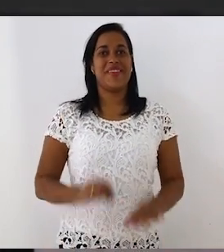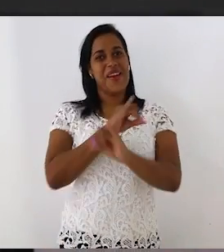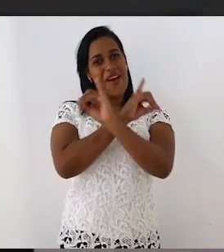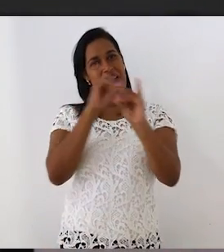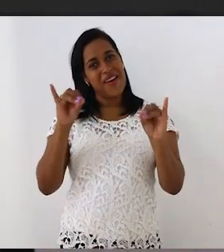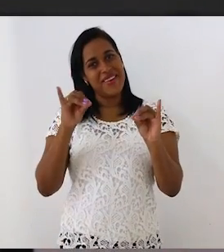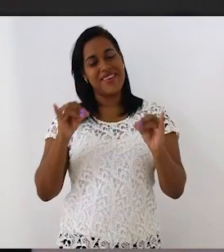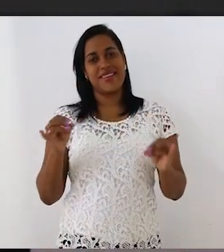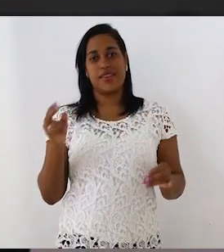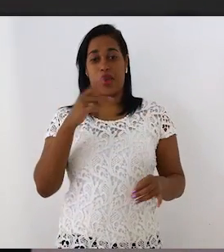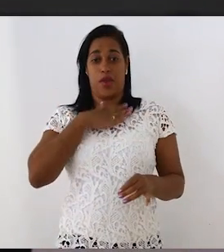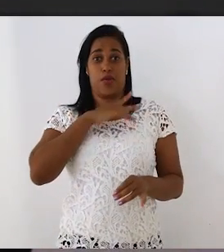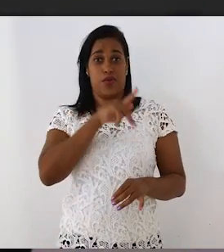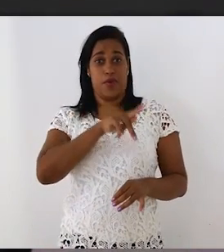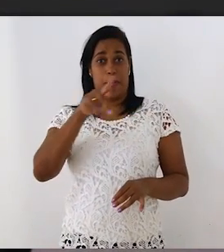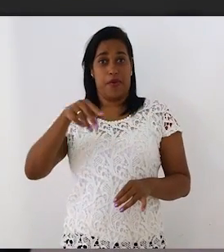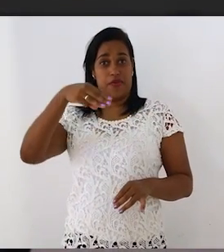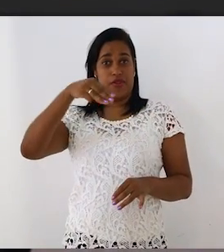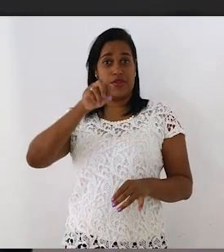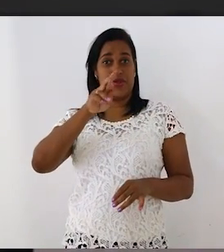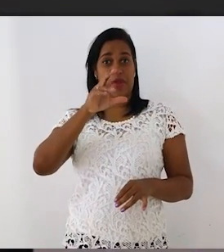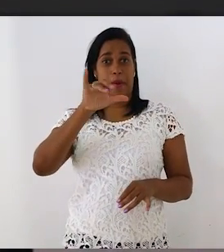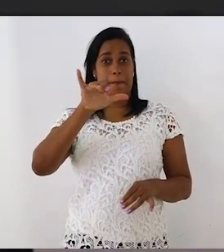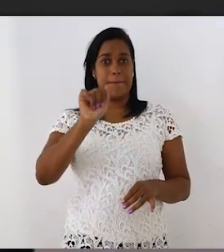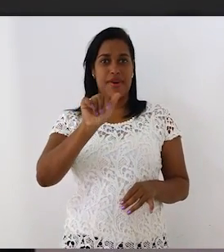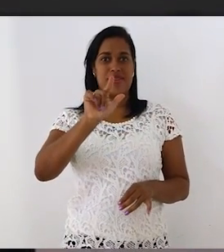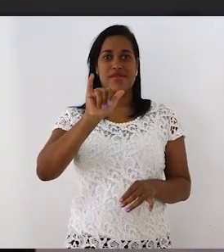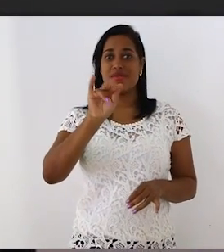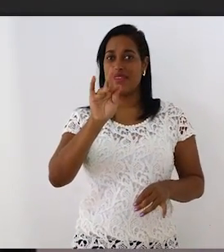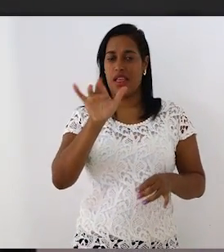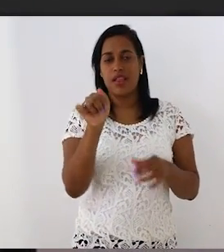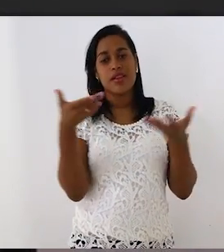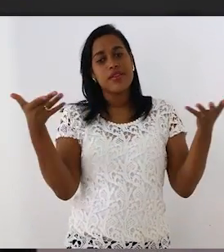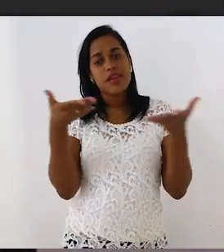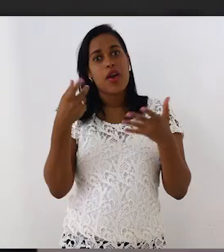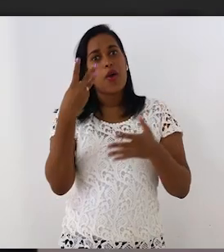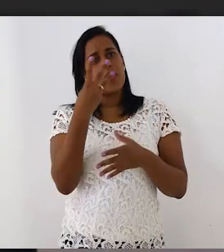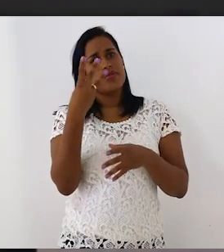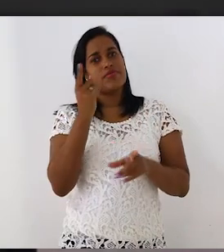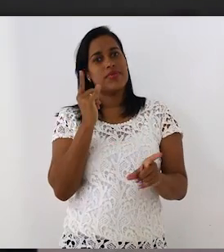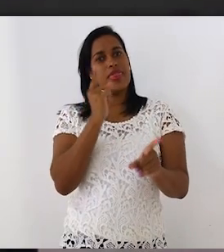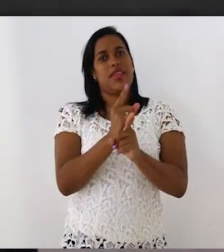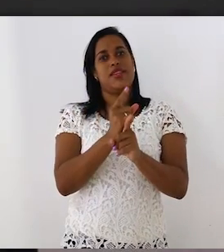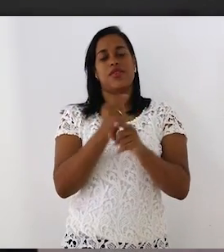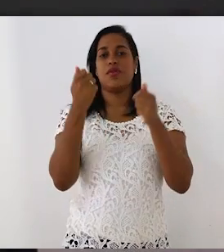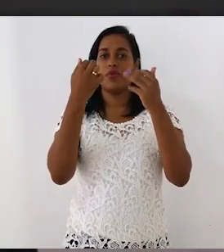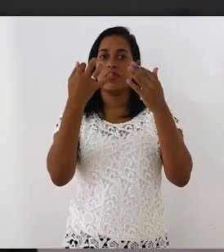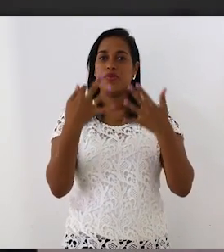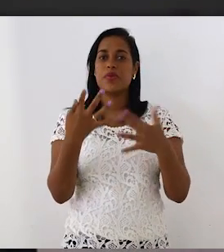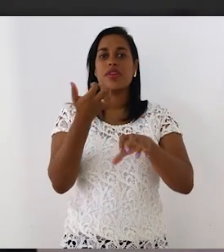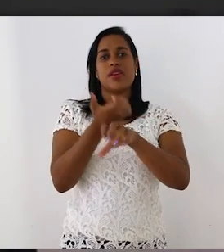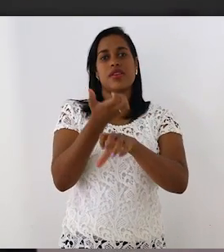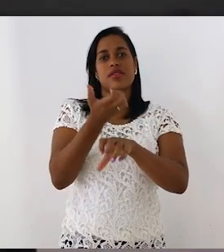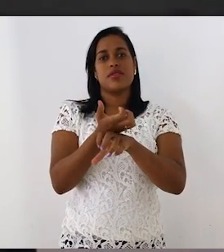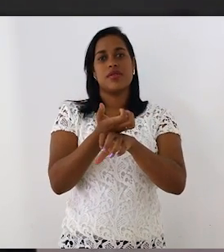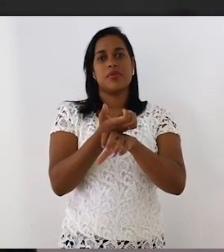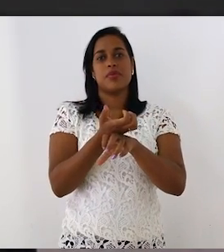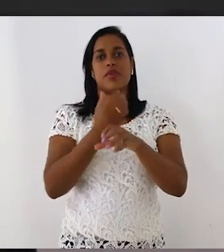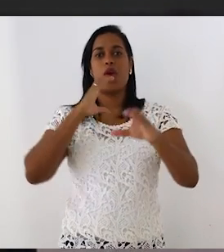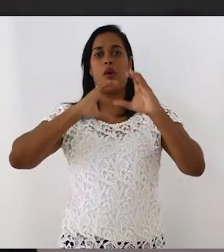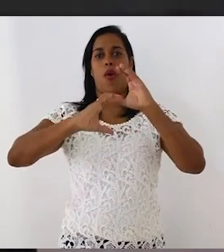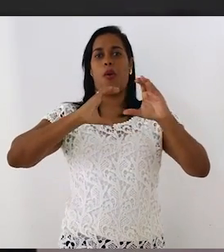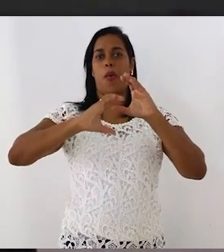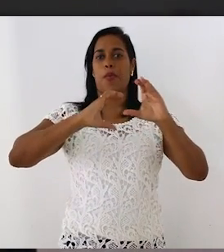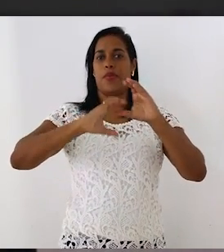Olá, eu sou a professora Márcia Lira e estaremos juntos em 3 encontros para falarmos sobre a disciplina Comunicação